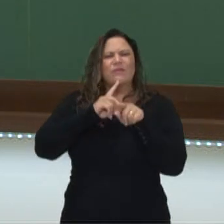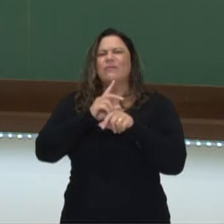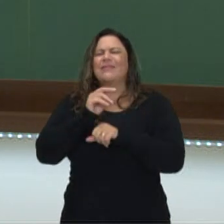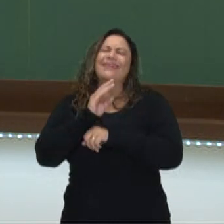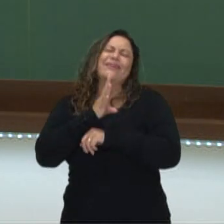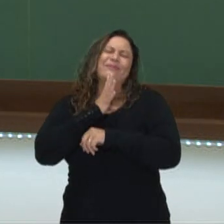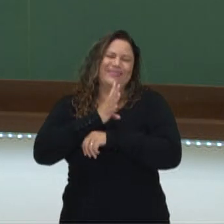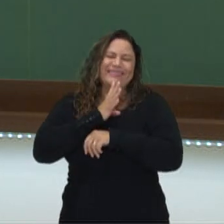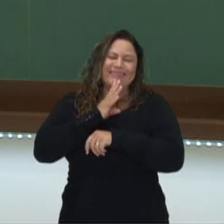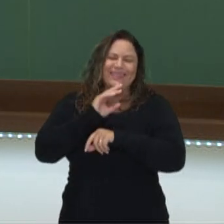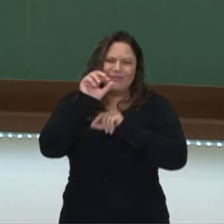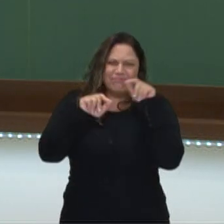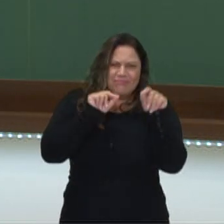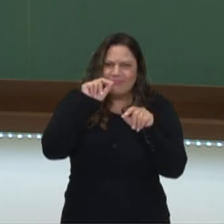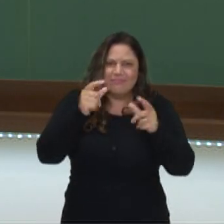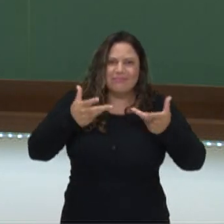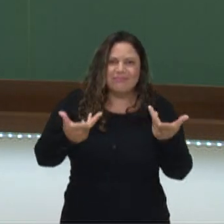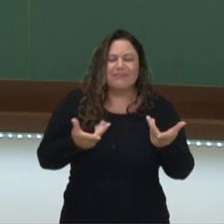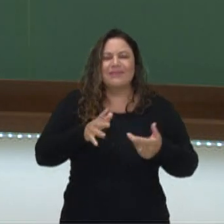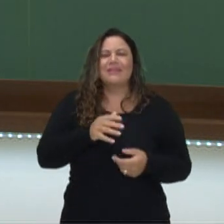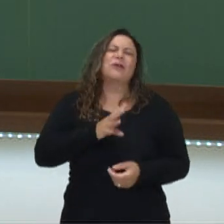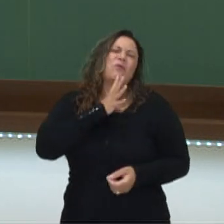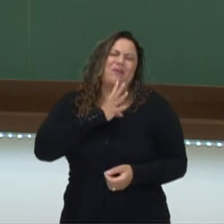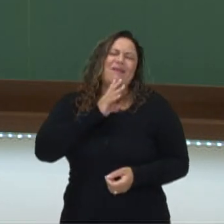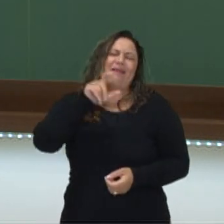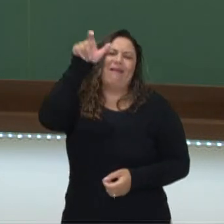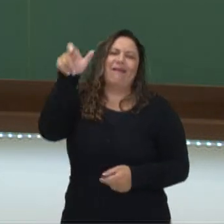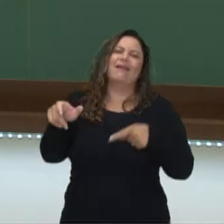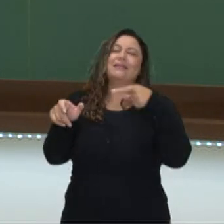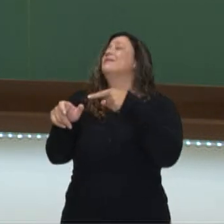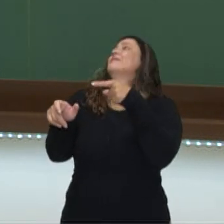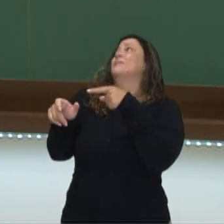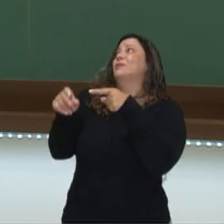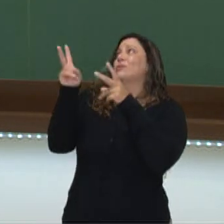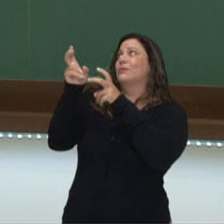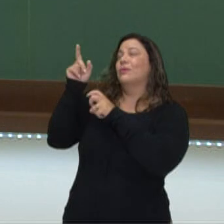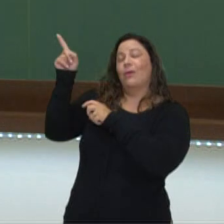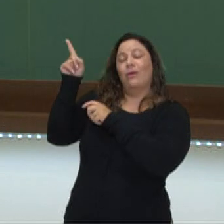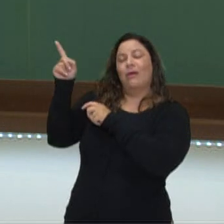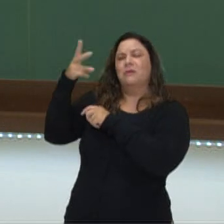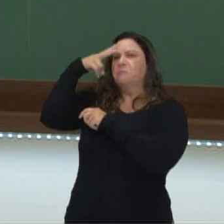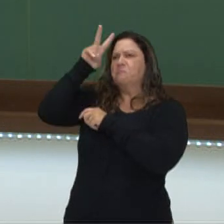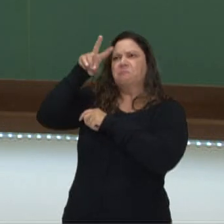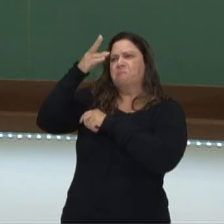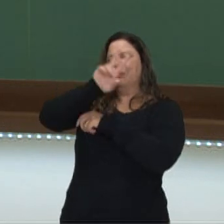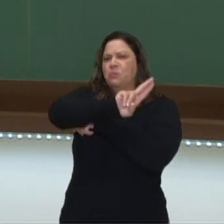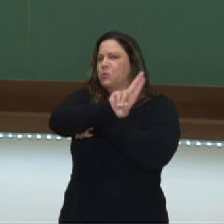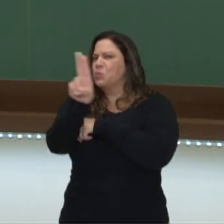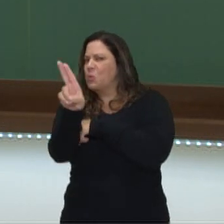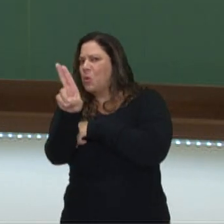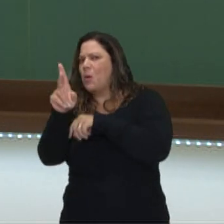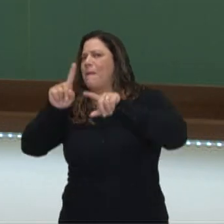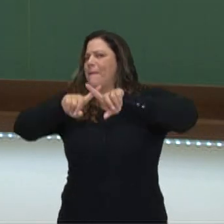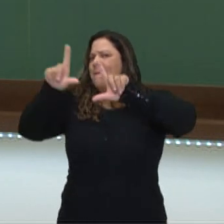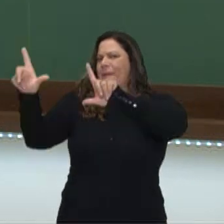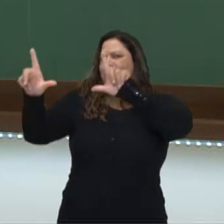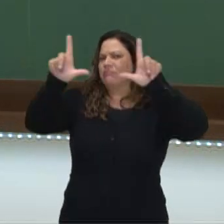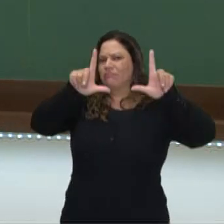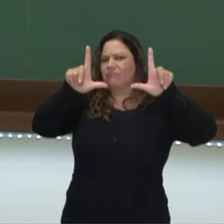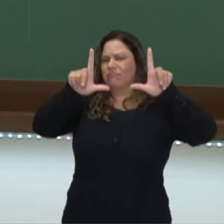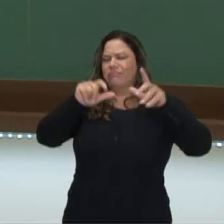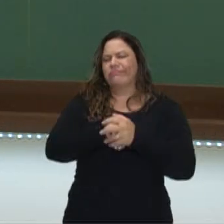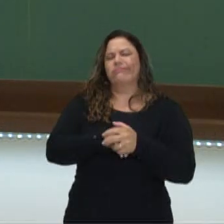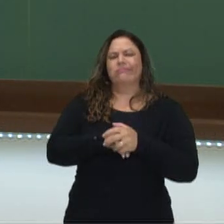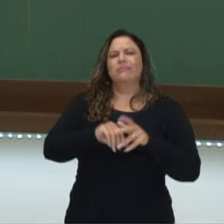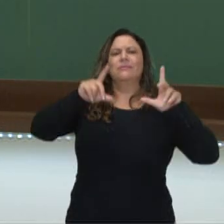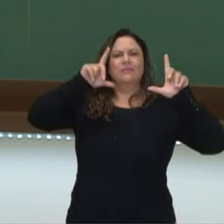essa pessoa? Olha, ela é bem famosa, talvez você não lembre o nome dessa pessoa, mas pelo banner que tem atrás da